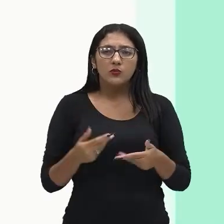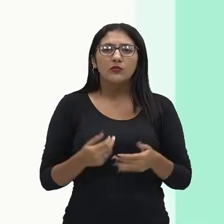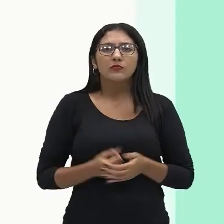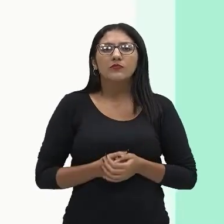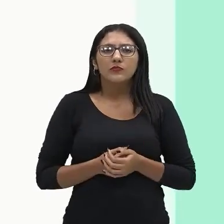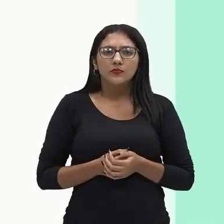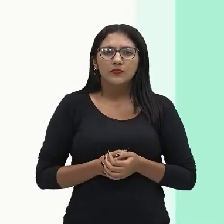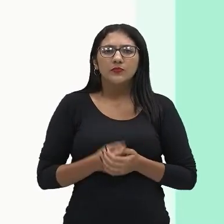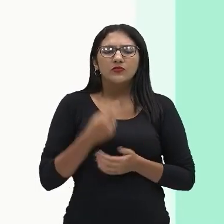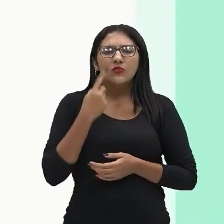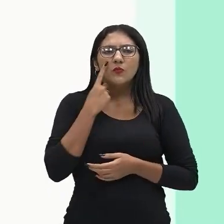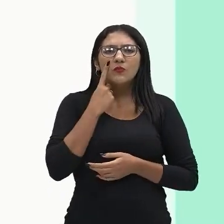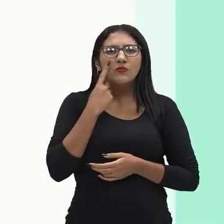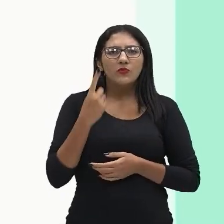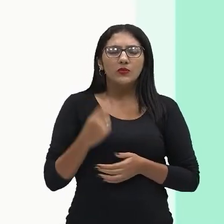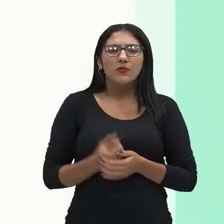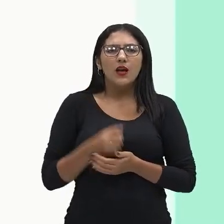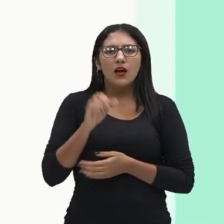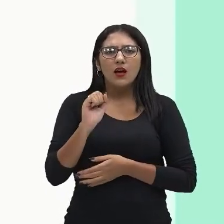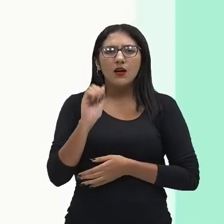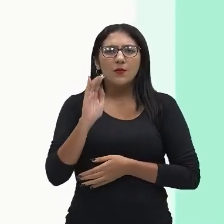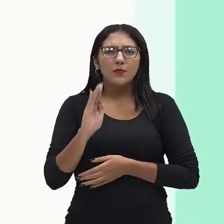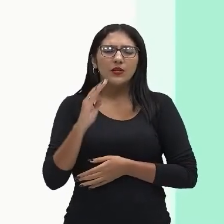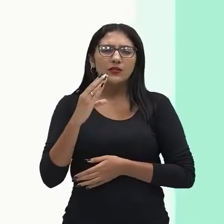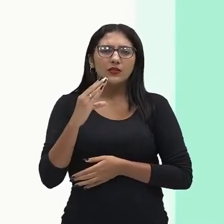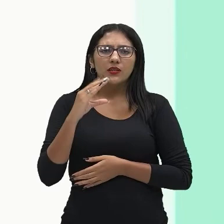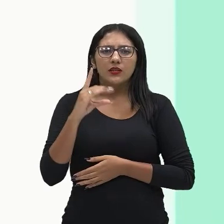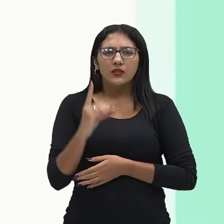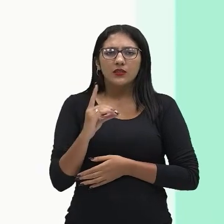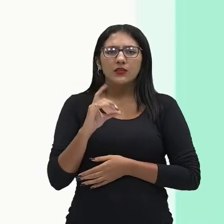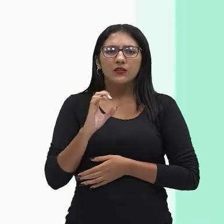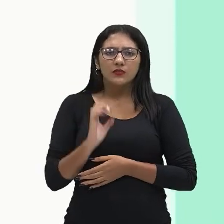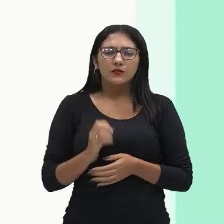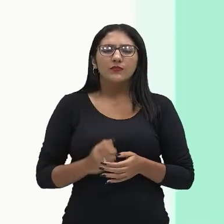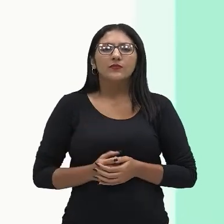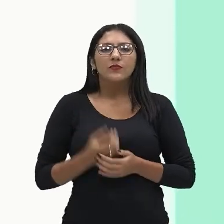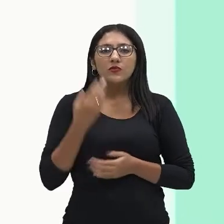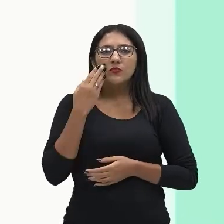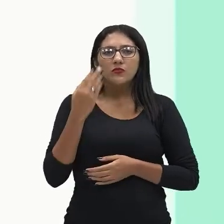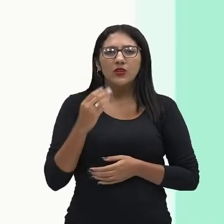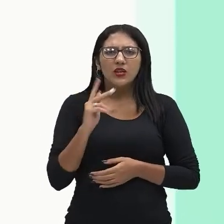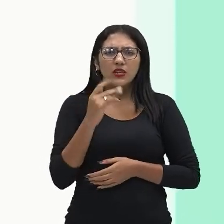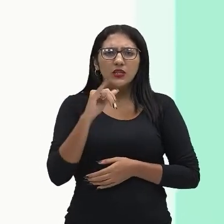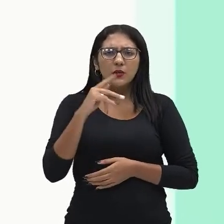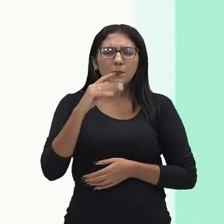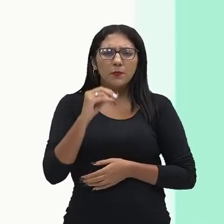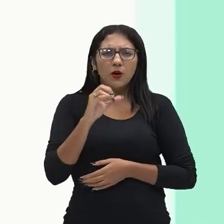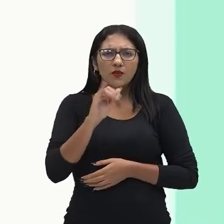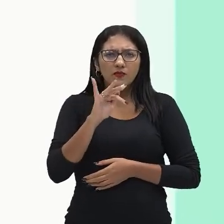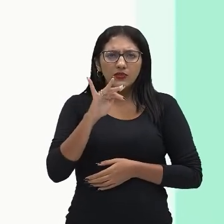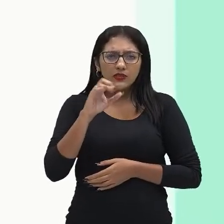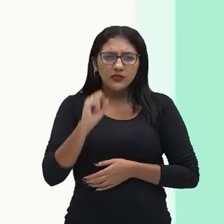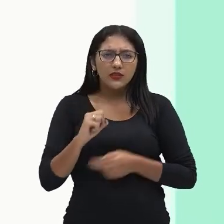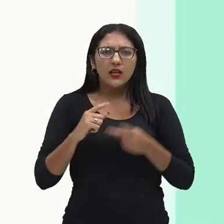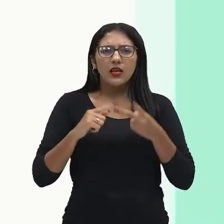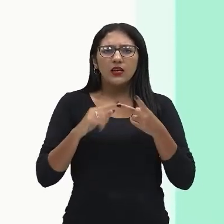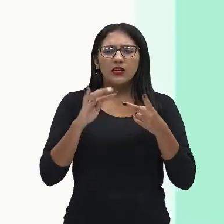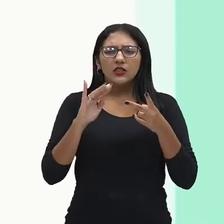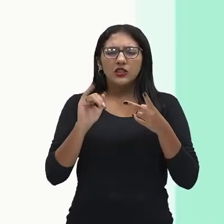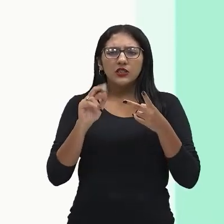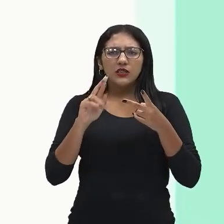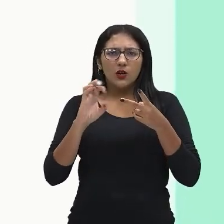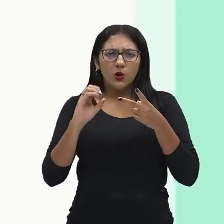refere-se a quem, gente? Olha aí as nossas opções. Letra A, a hipófise. Letra B, a